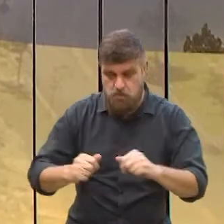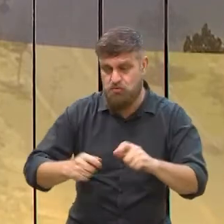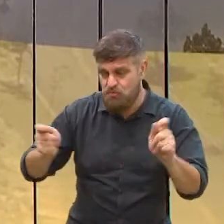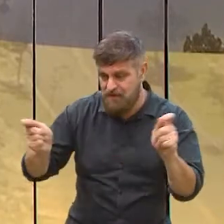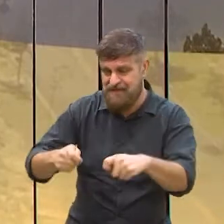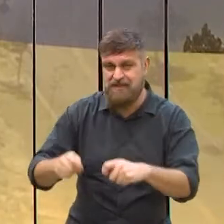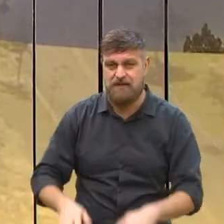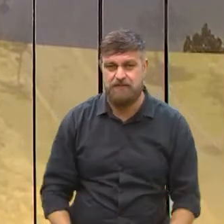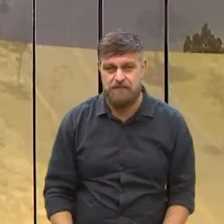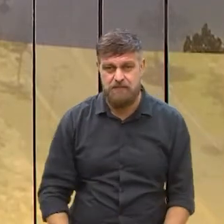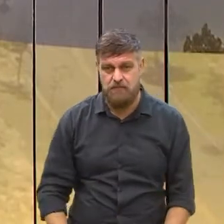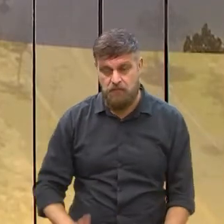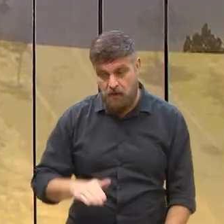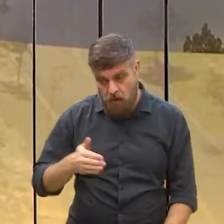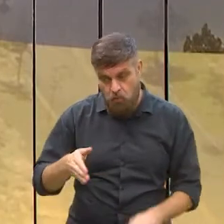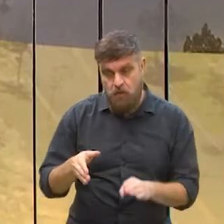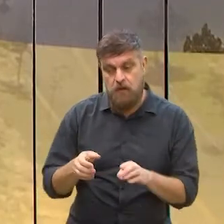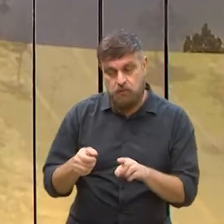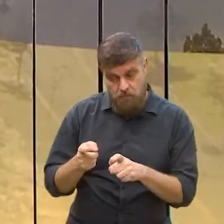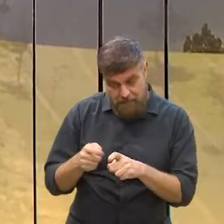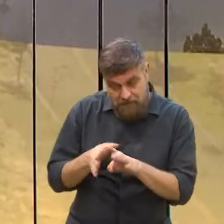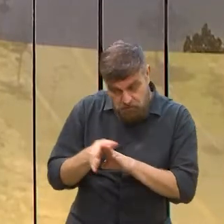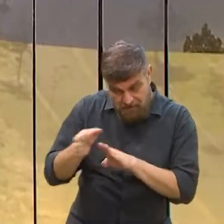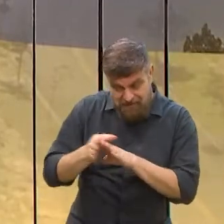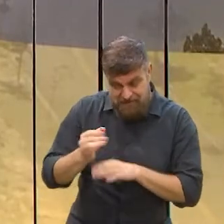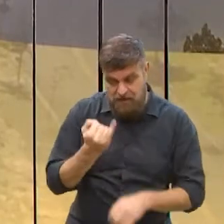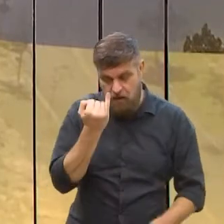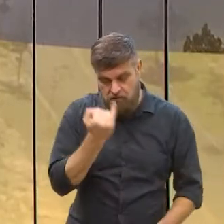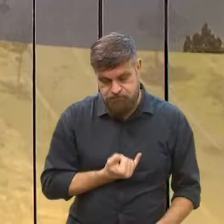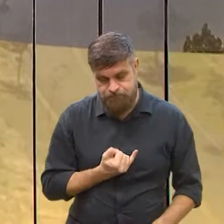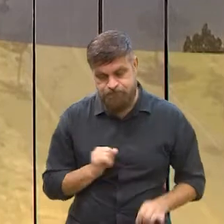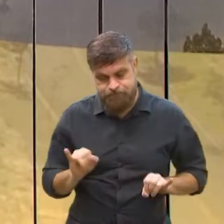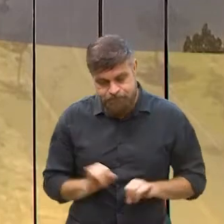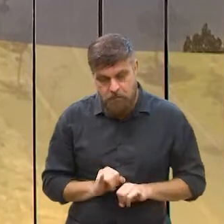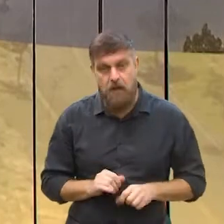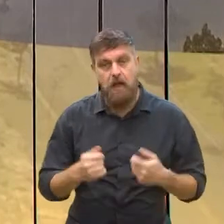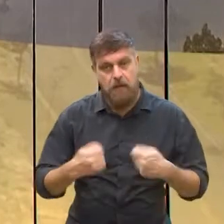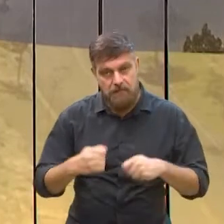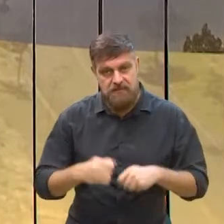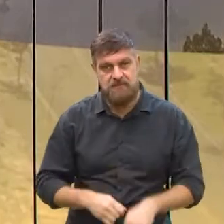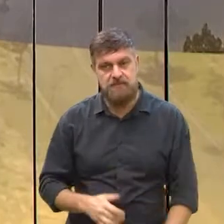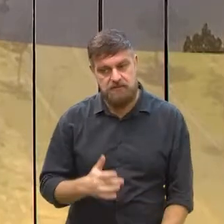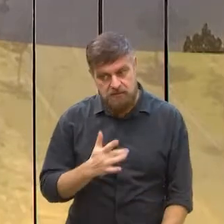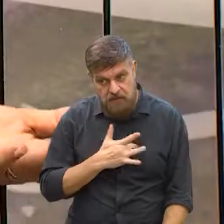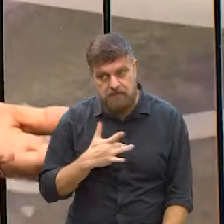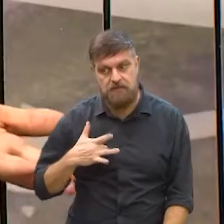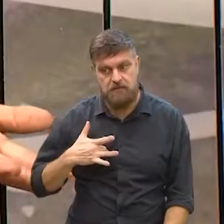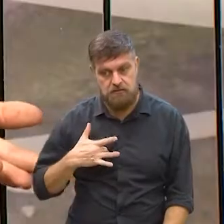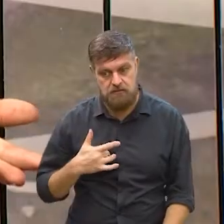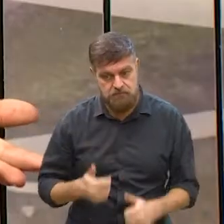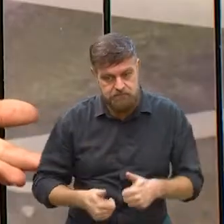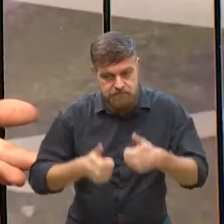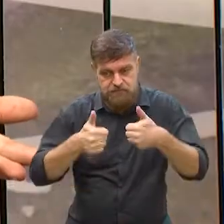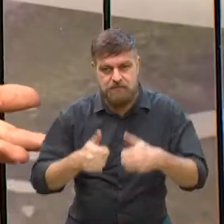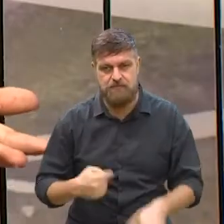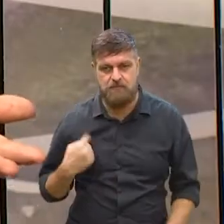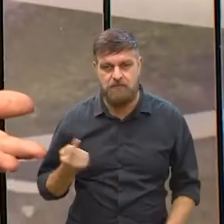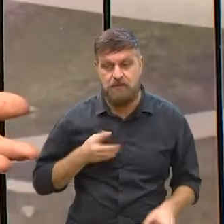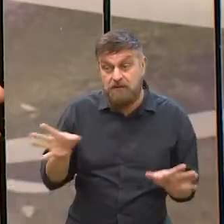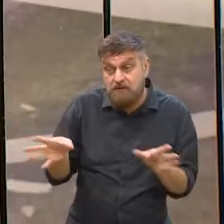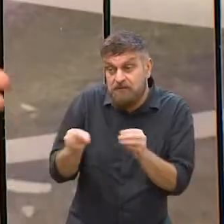A cirurgia, quando indicada, faça a cirurgia, senão você vai ter grandes problemas de saúde, você e sua família. Aí a gente resume